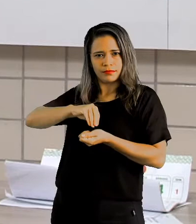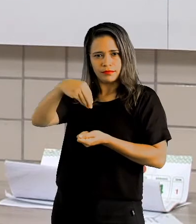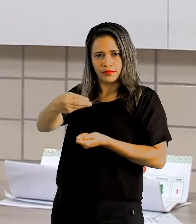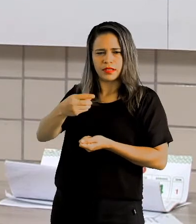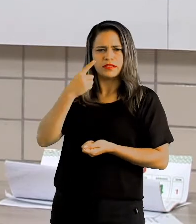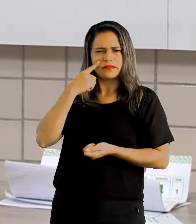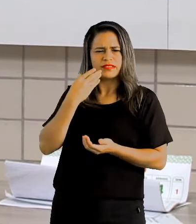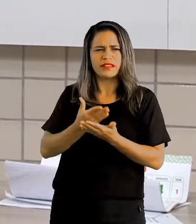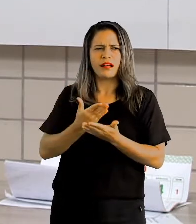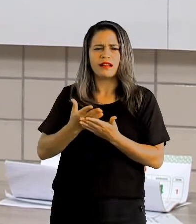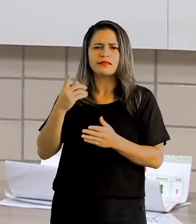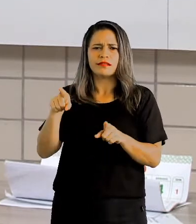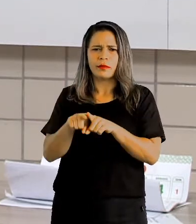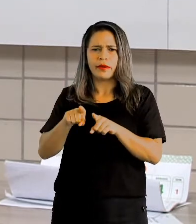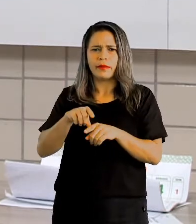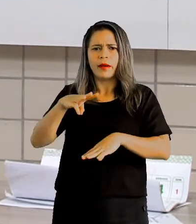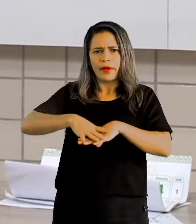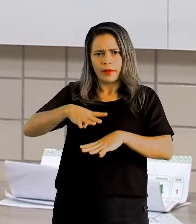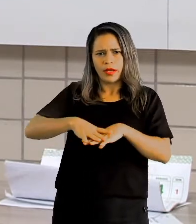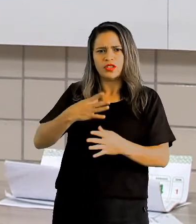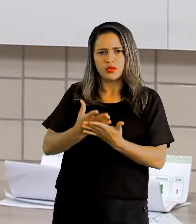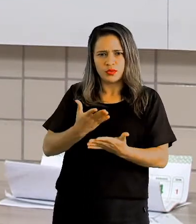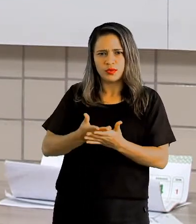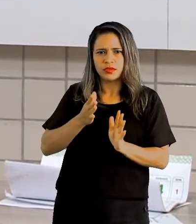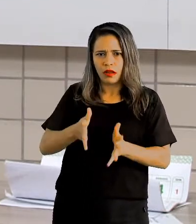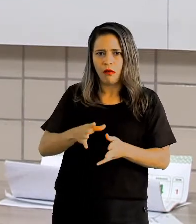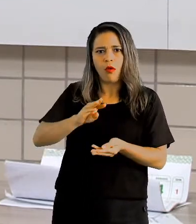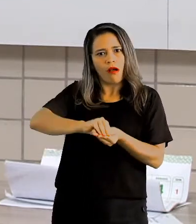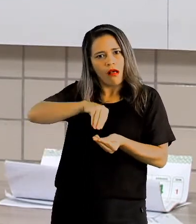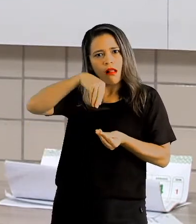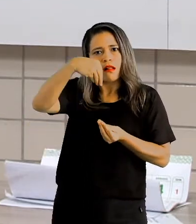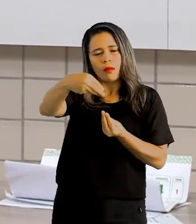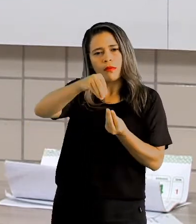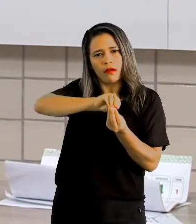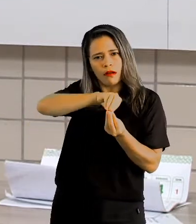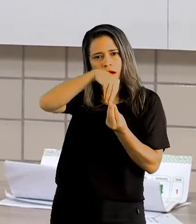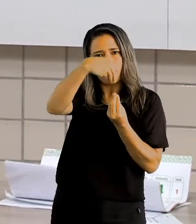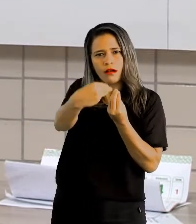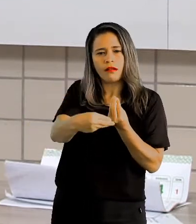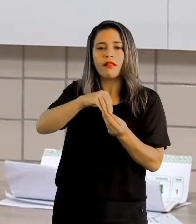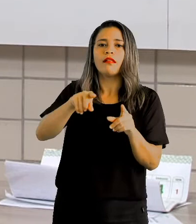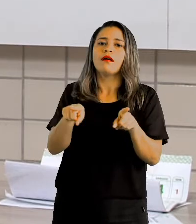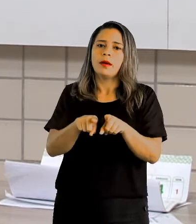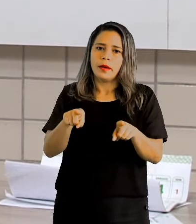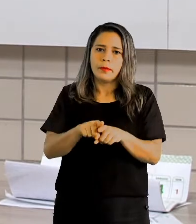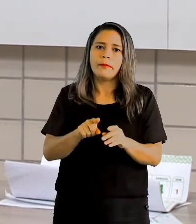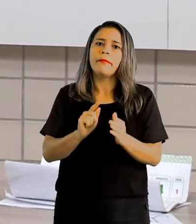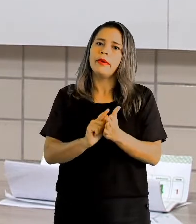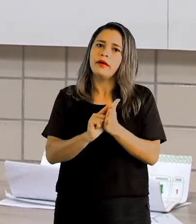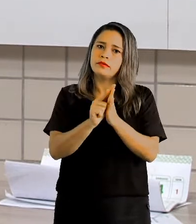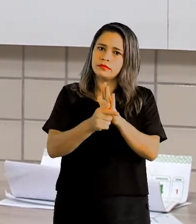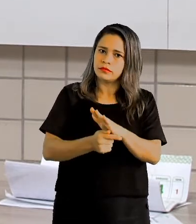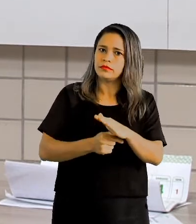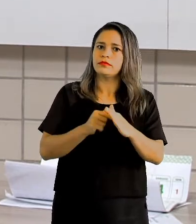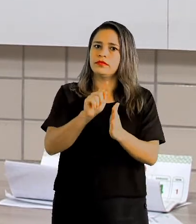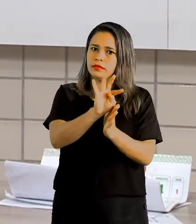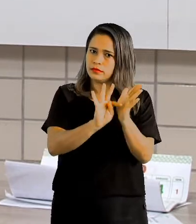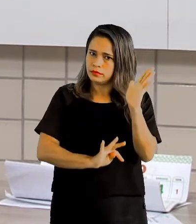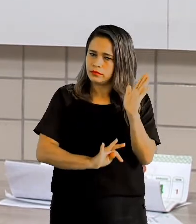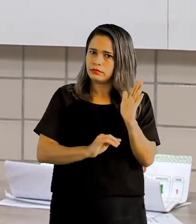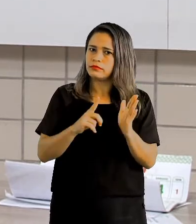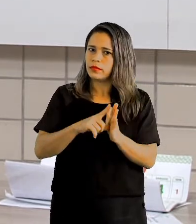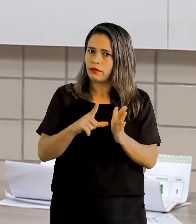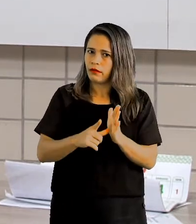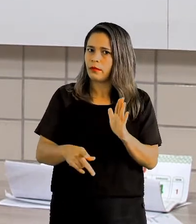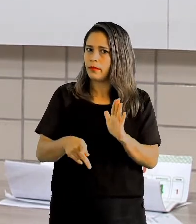aula de matemática, sobre o calendário. O calendário também é um gênero textual que tem objetivo definido. Quem